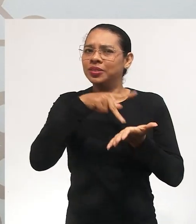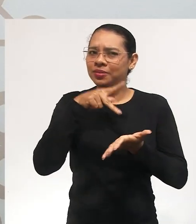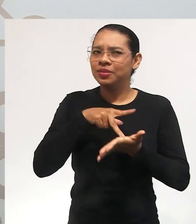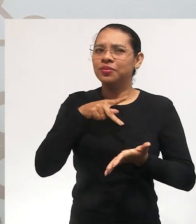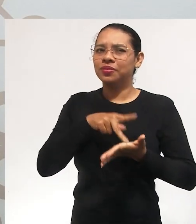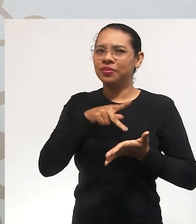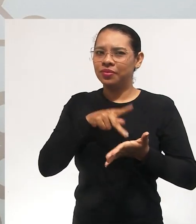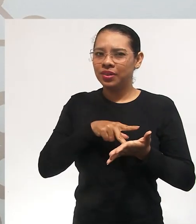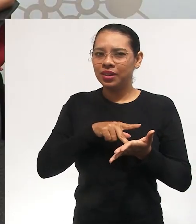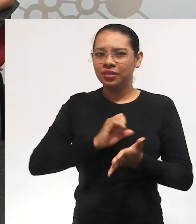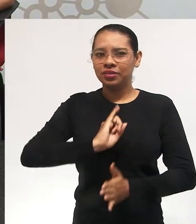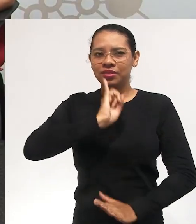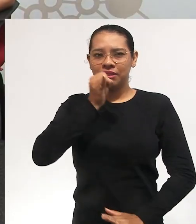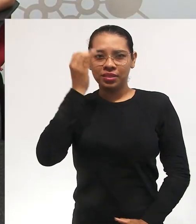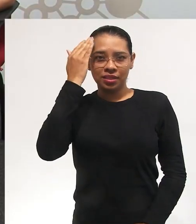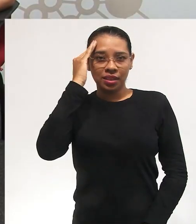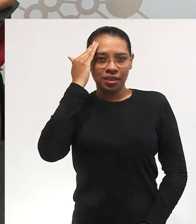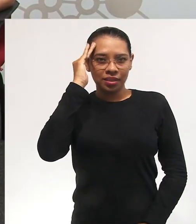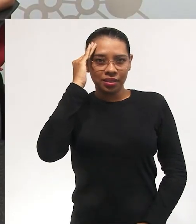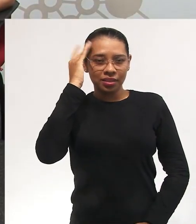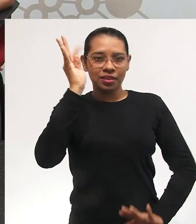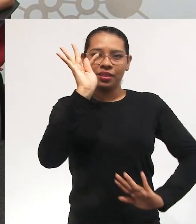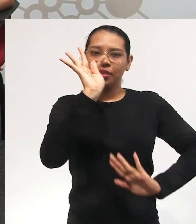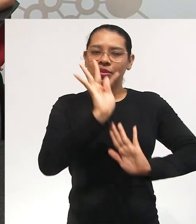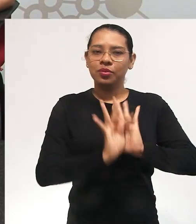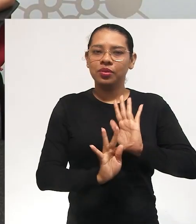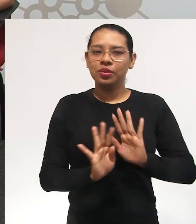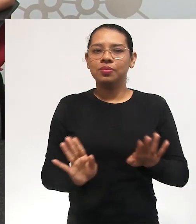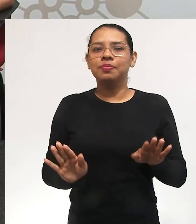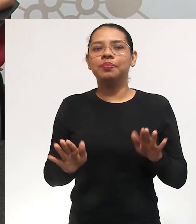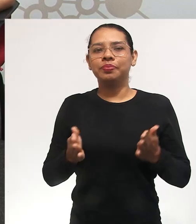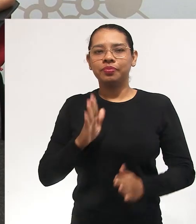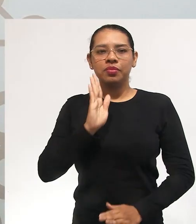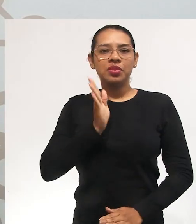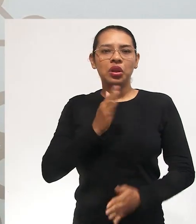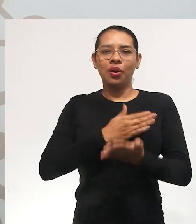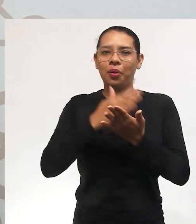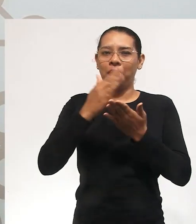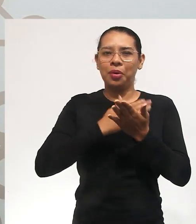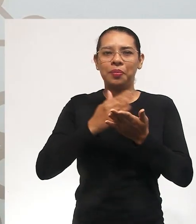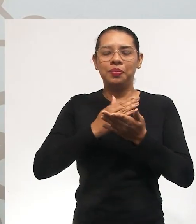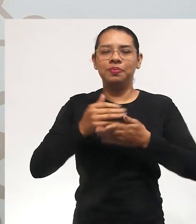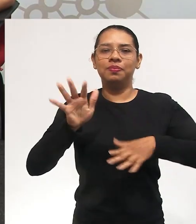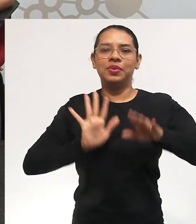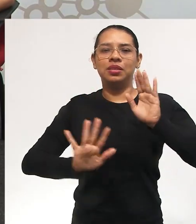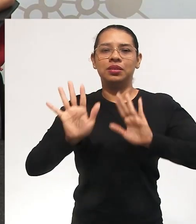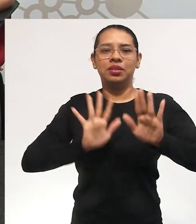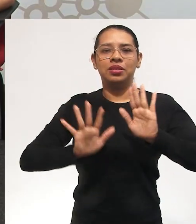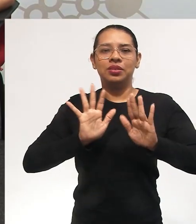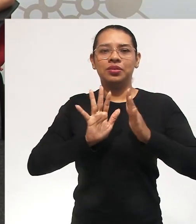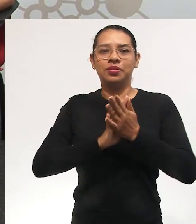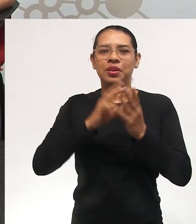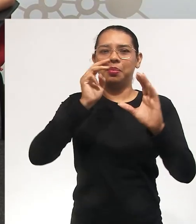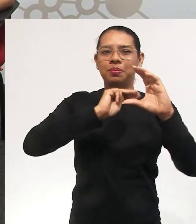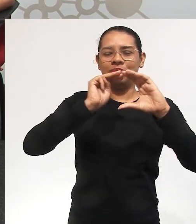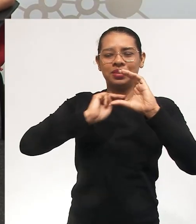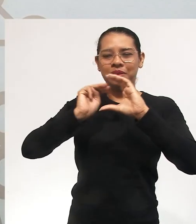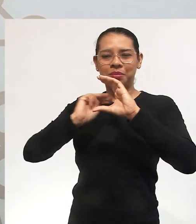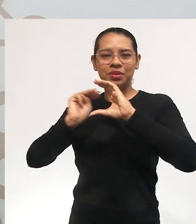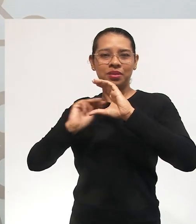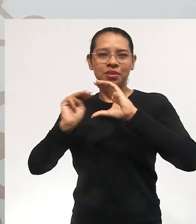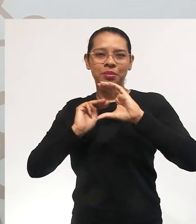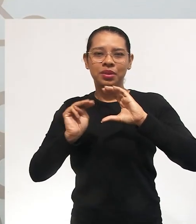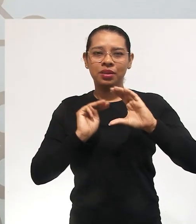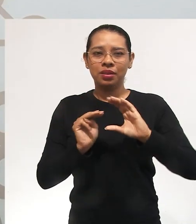estava... Se ele compreendeu se ele aquilo. compreendeu. Então, Sim. aí já começa os linchamentos Os virtuais, linchamentos né? virtuais. E ela